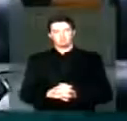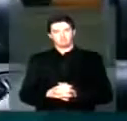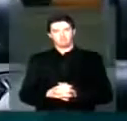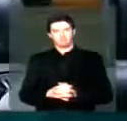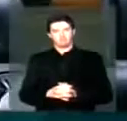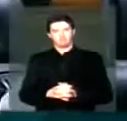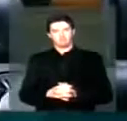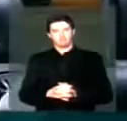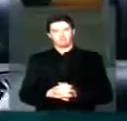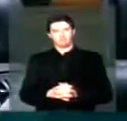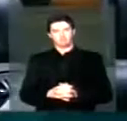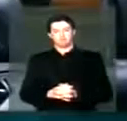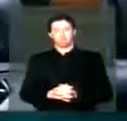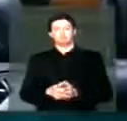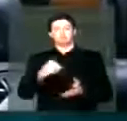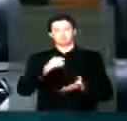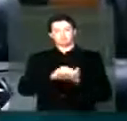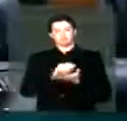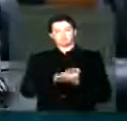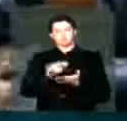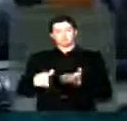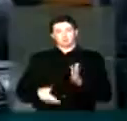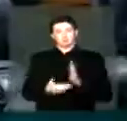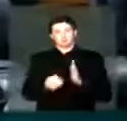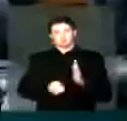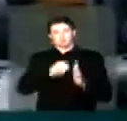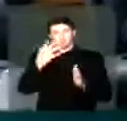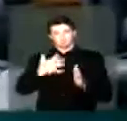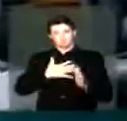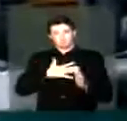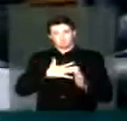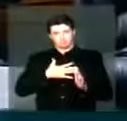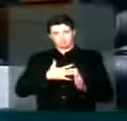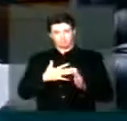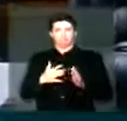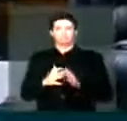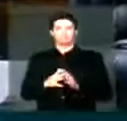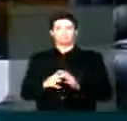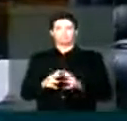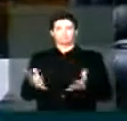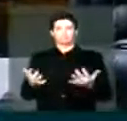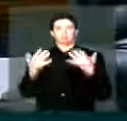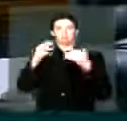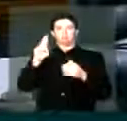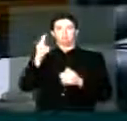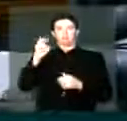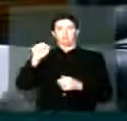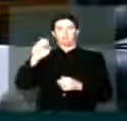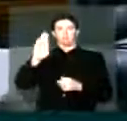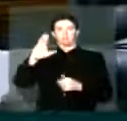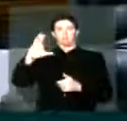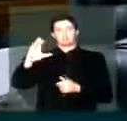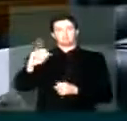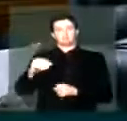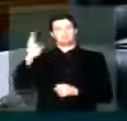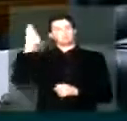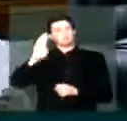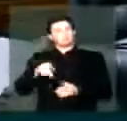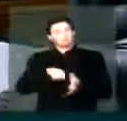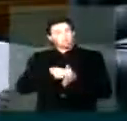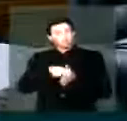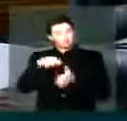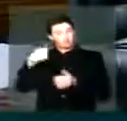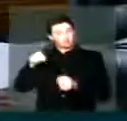presidente. Eu queria deixar registrado nessa casa o meu pronunciamento, senhor presidente. O escândalo do HSBC, o Brasil precisa